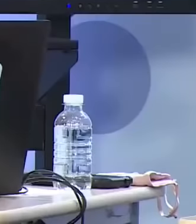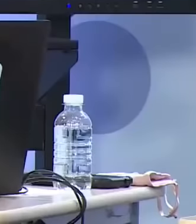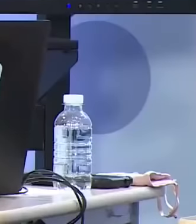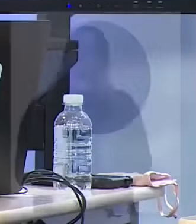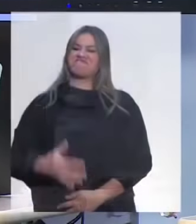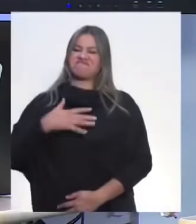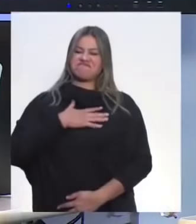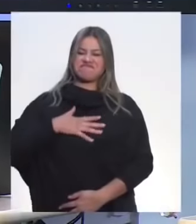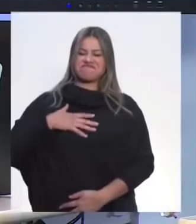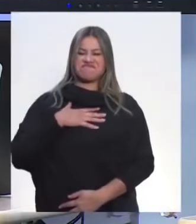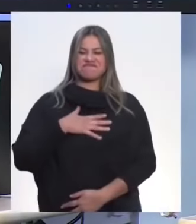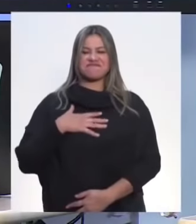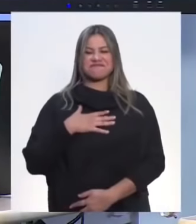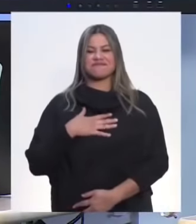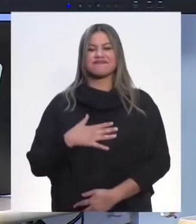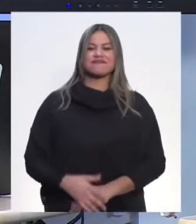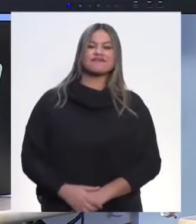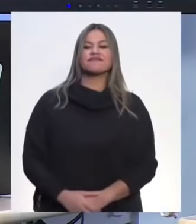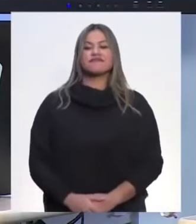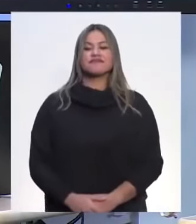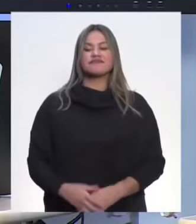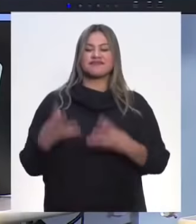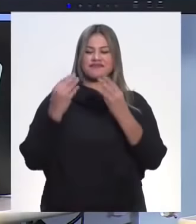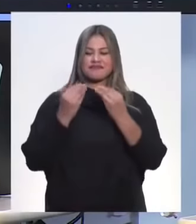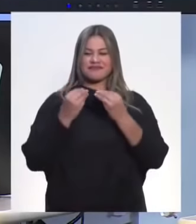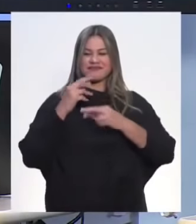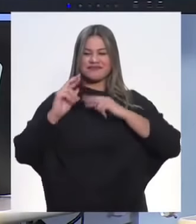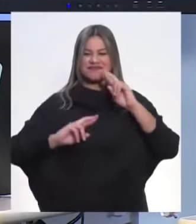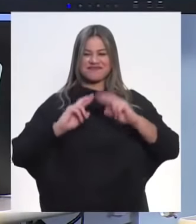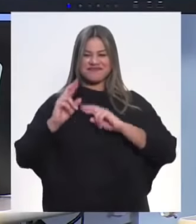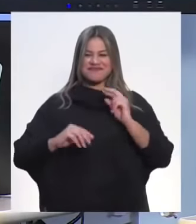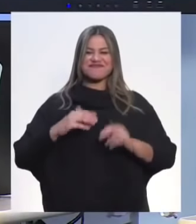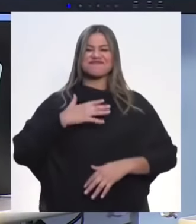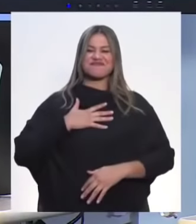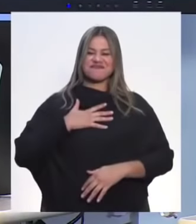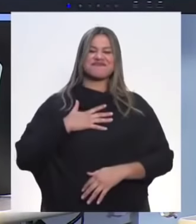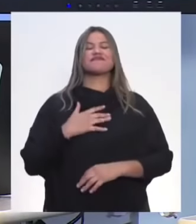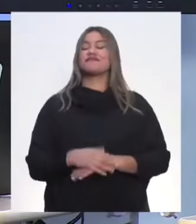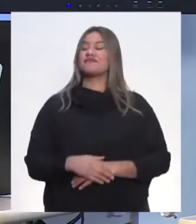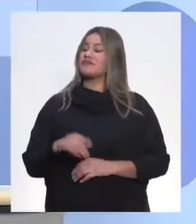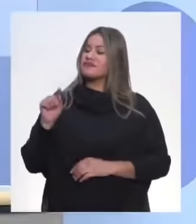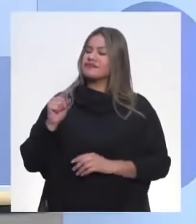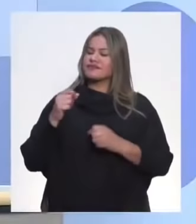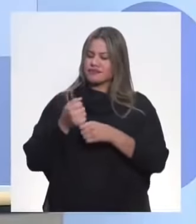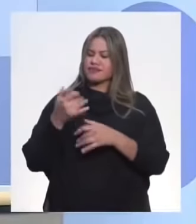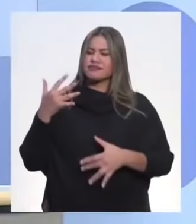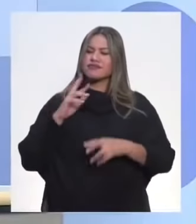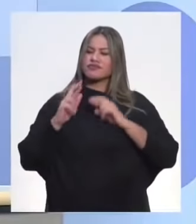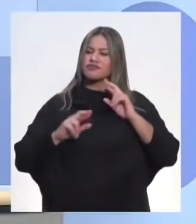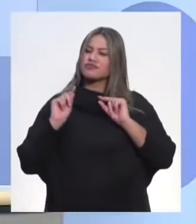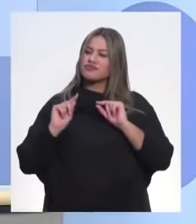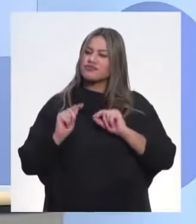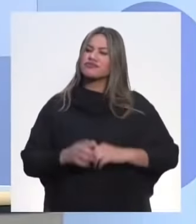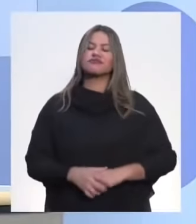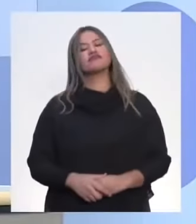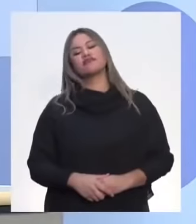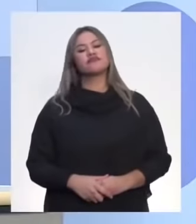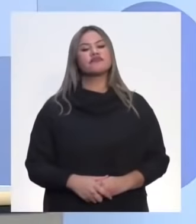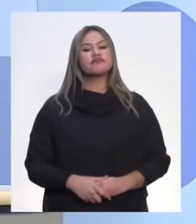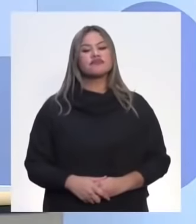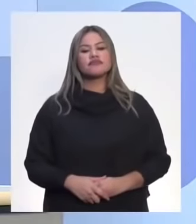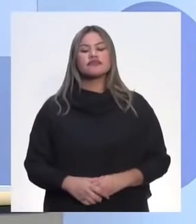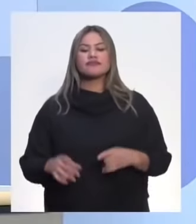curiosa. Temos muitas respostas muitas aí respostas. E gostei da maioria. Diga, Adé, o que eles colocaram? Então, vamos lá. Ó. Em relação à